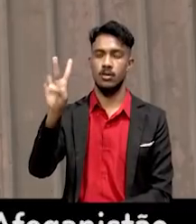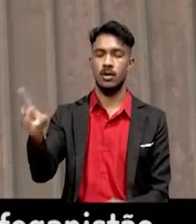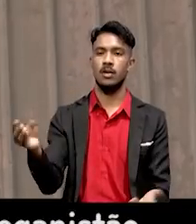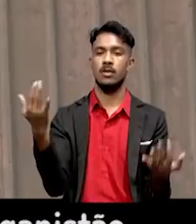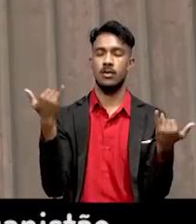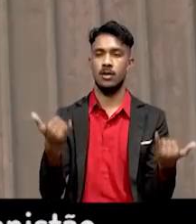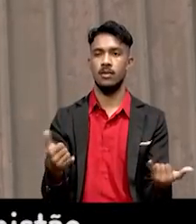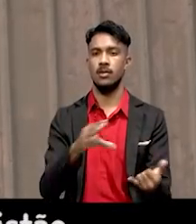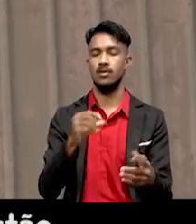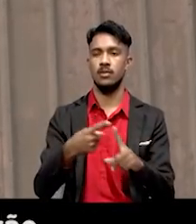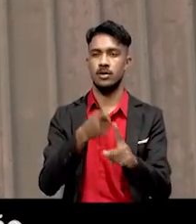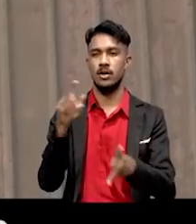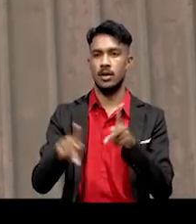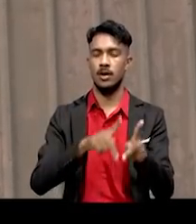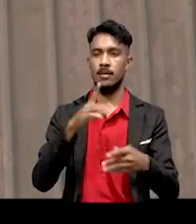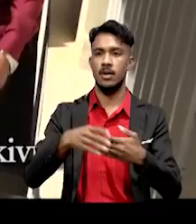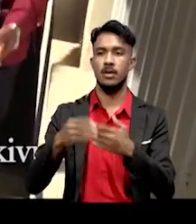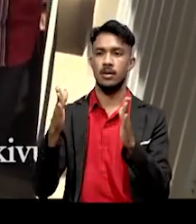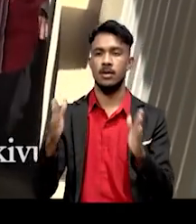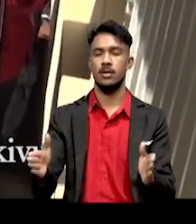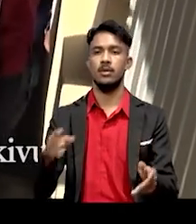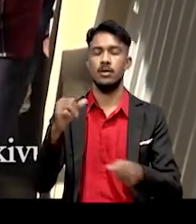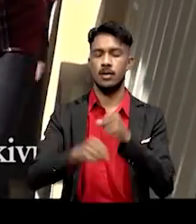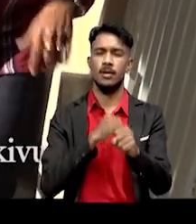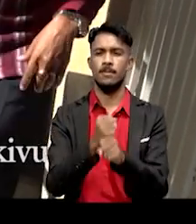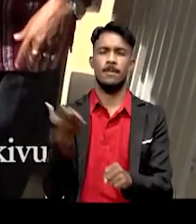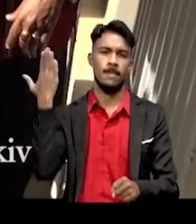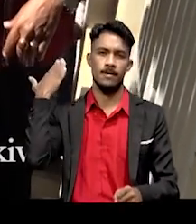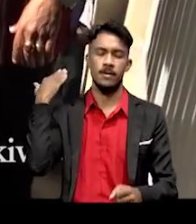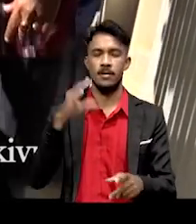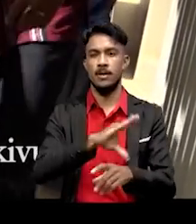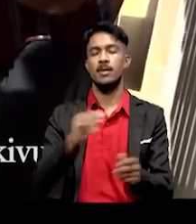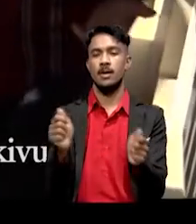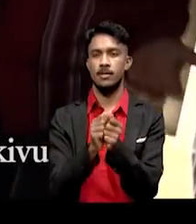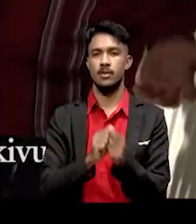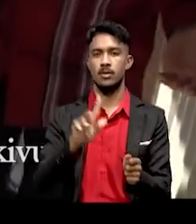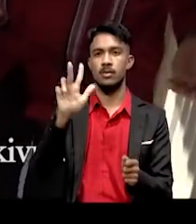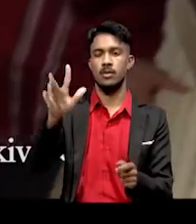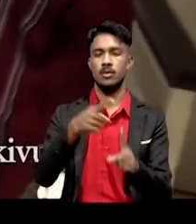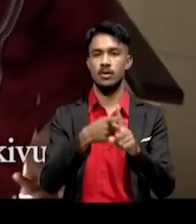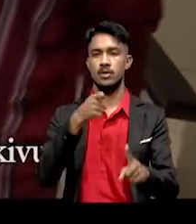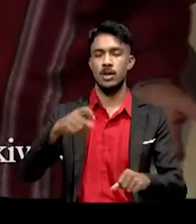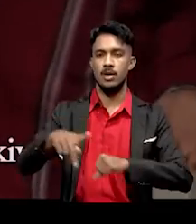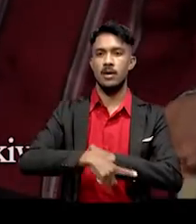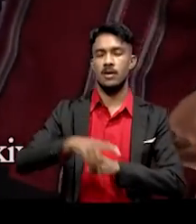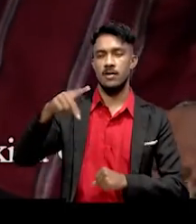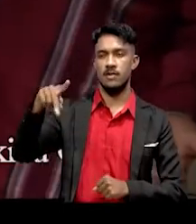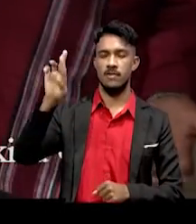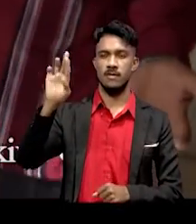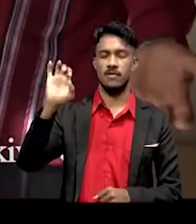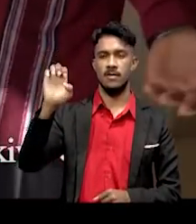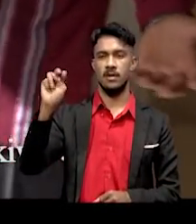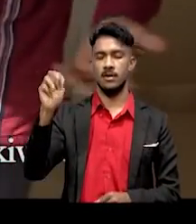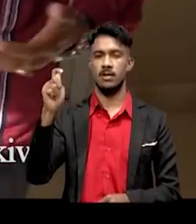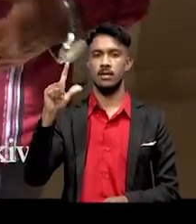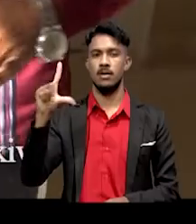ema resistensia ka geração antigo hotu nebe nain tolu husi frente armada no ida husi frente